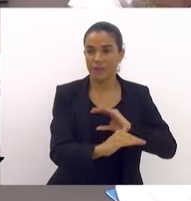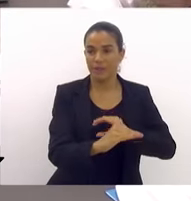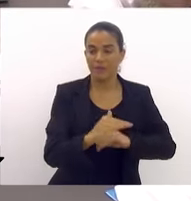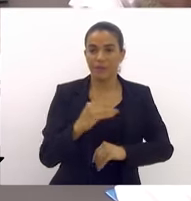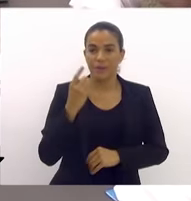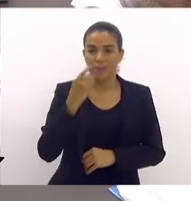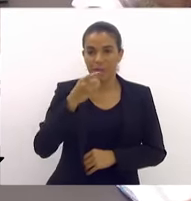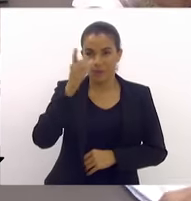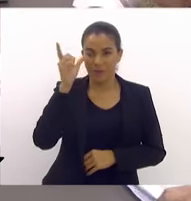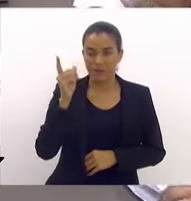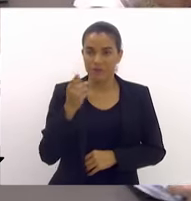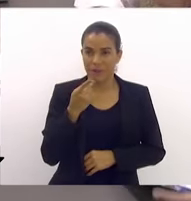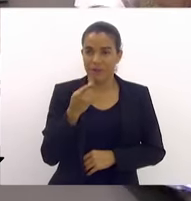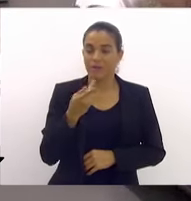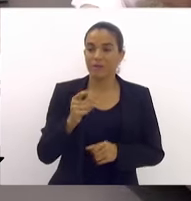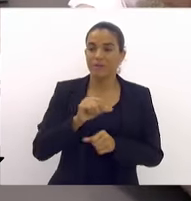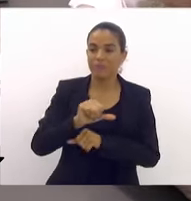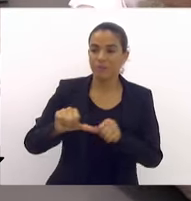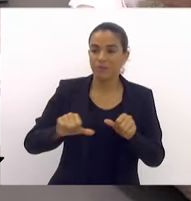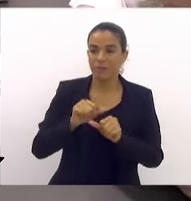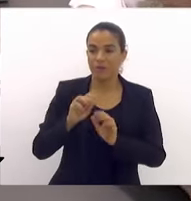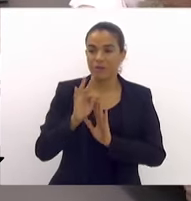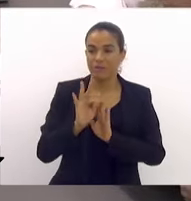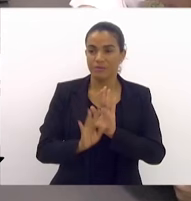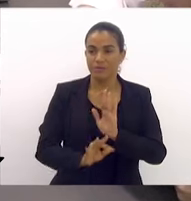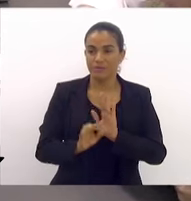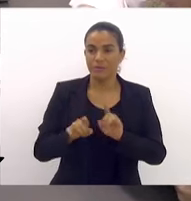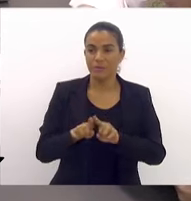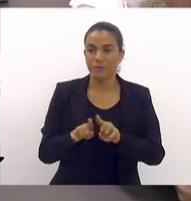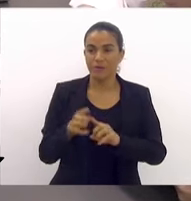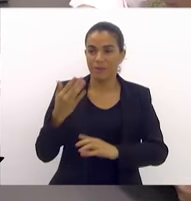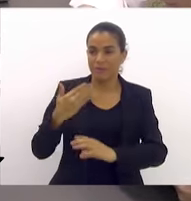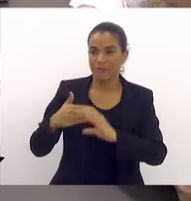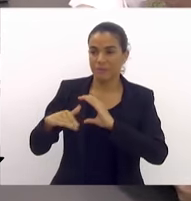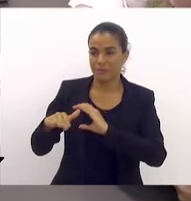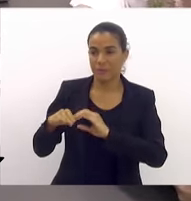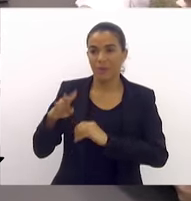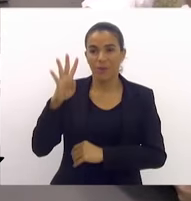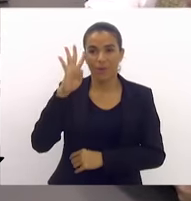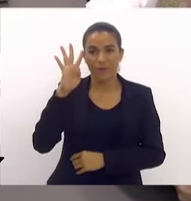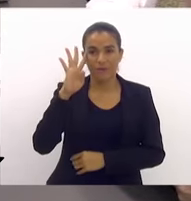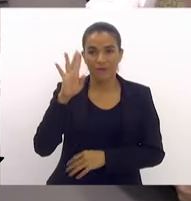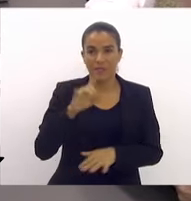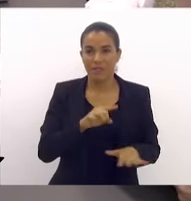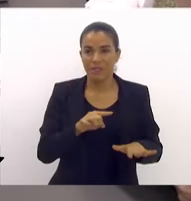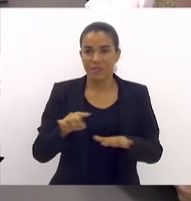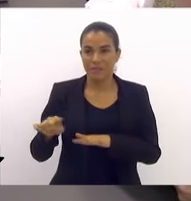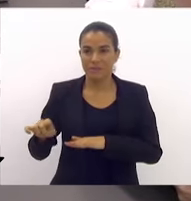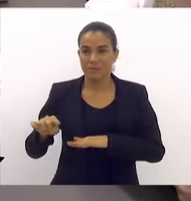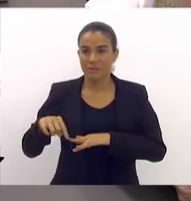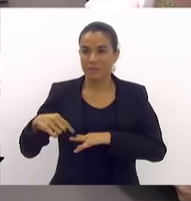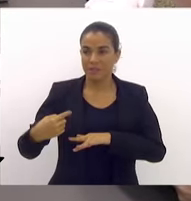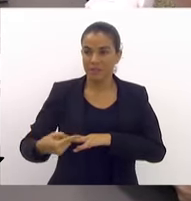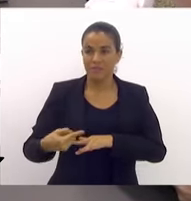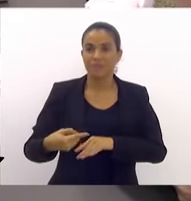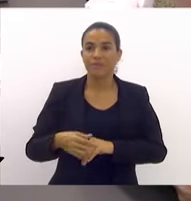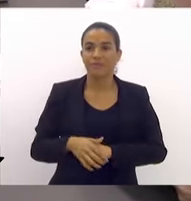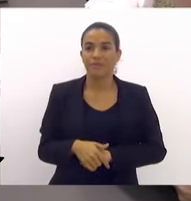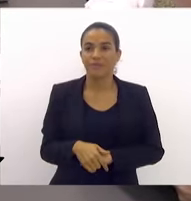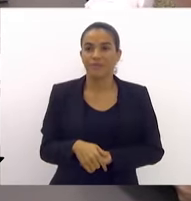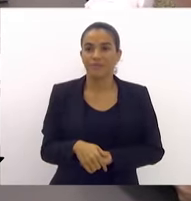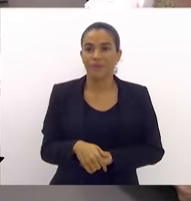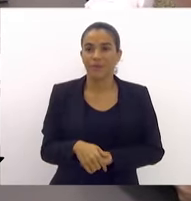deputado Luiz Paulo, de refazer o texto, aí encaminhar para Vossas Excelências e na quarta-feira que vem a gente delibera. Pode ser? Claro.